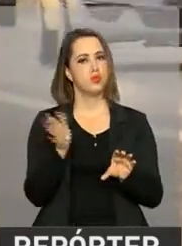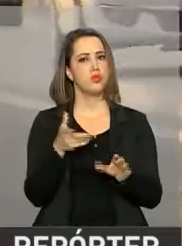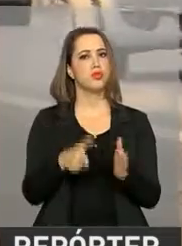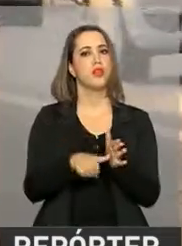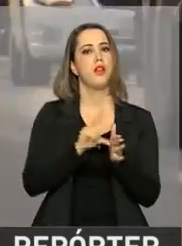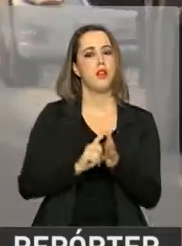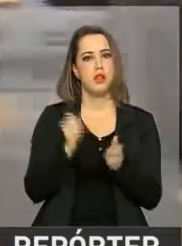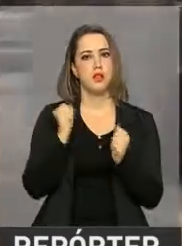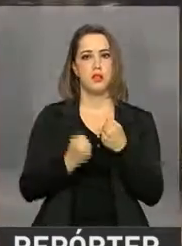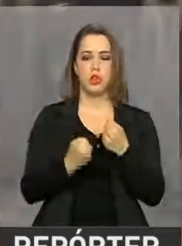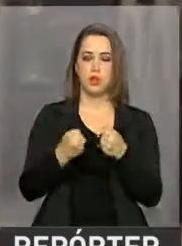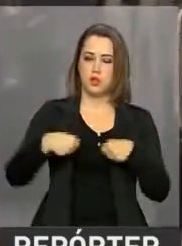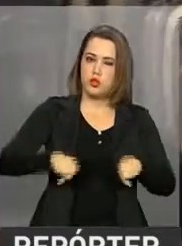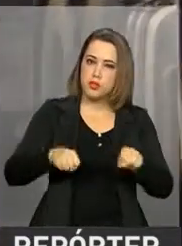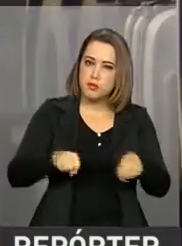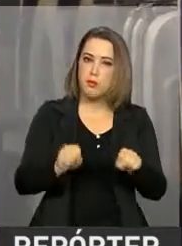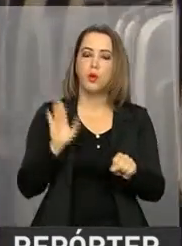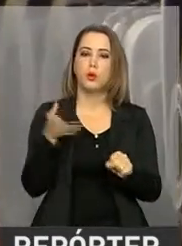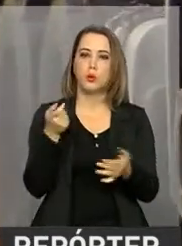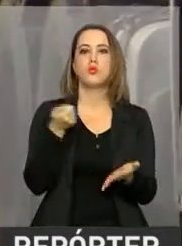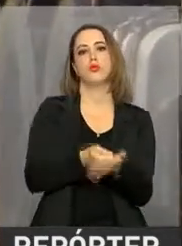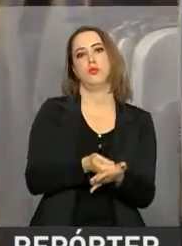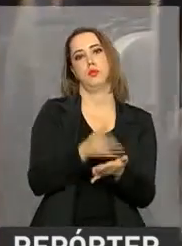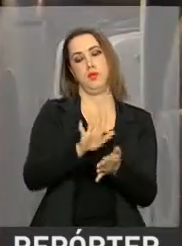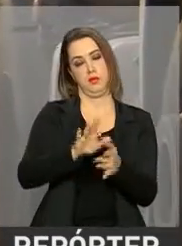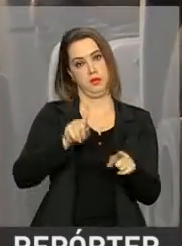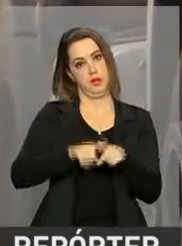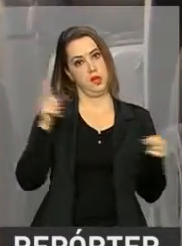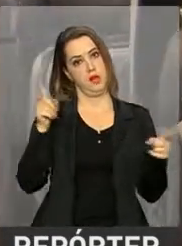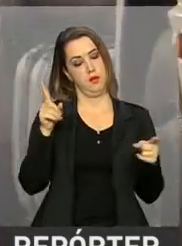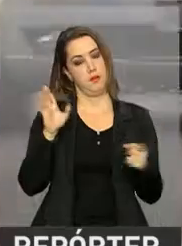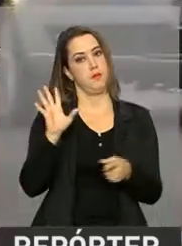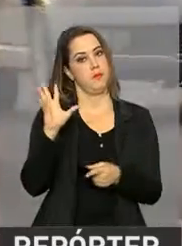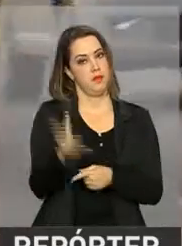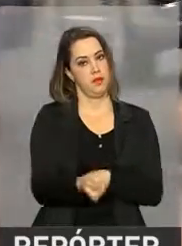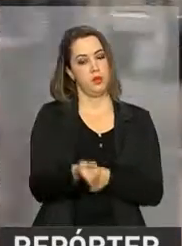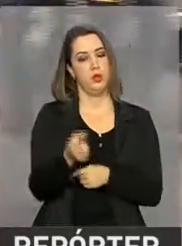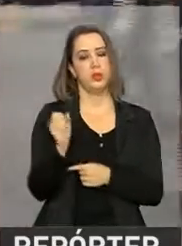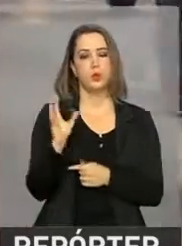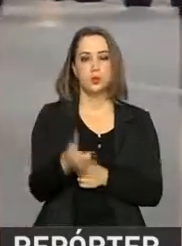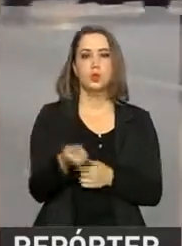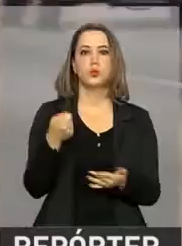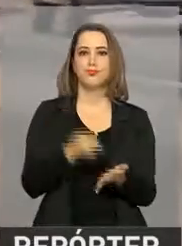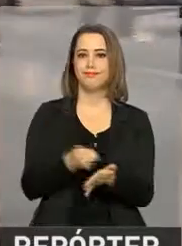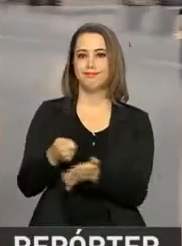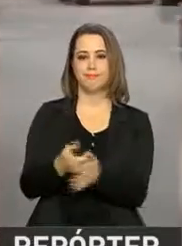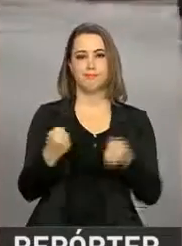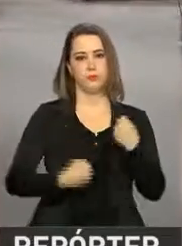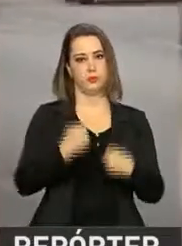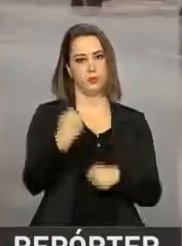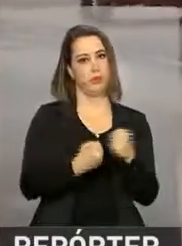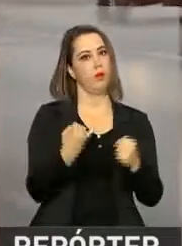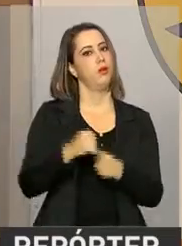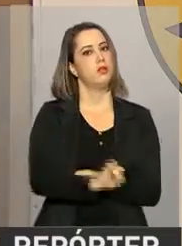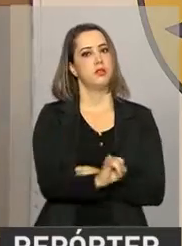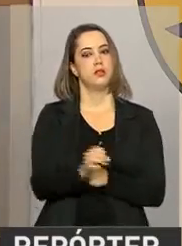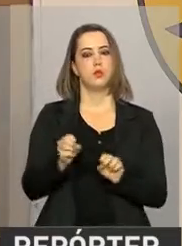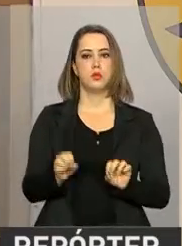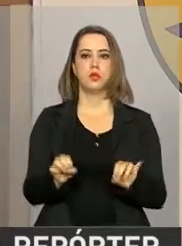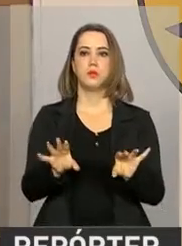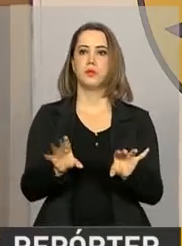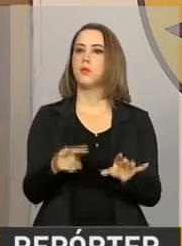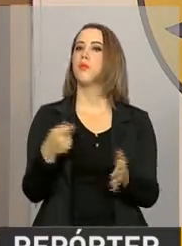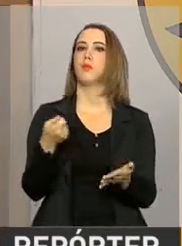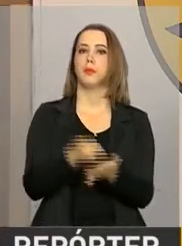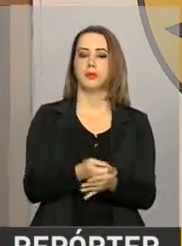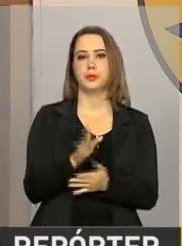motocicletas com a legislação estendida para os demais veículos a desobediência vai pesar no bolso do motorista hoje